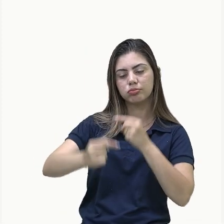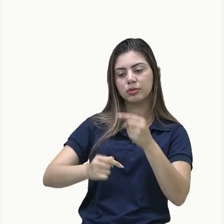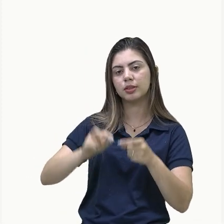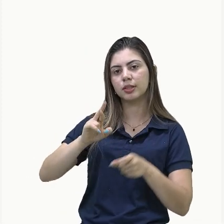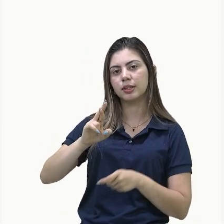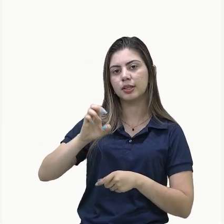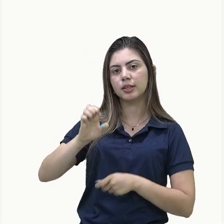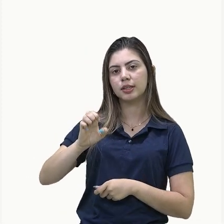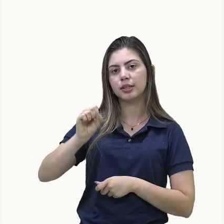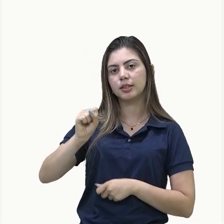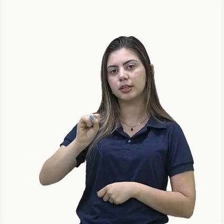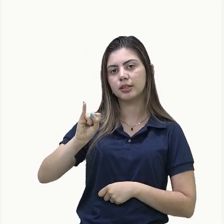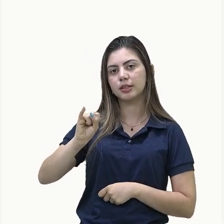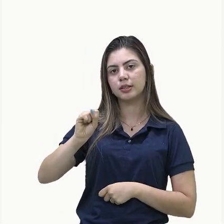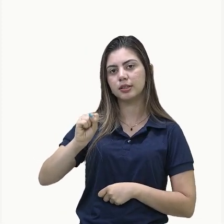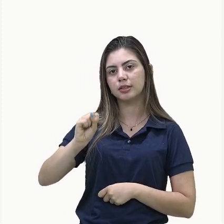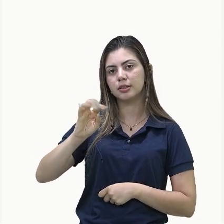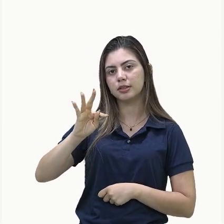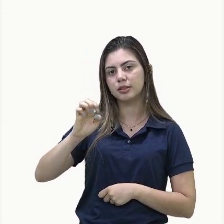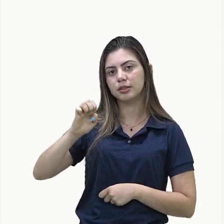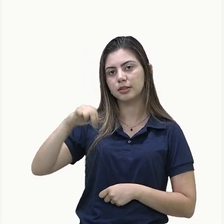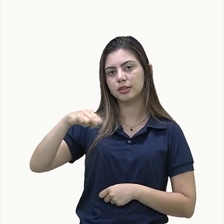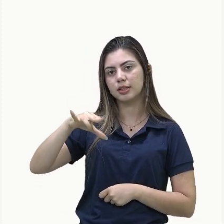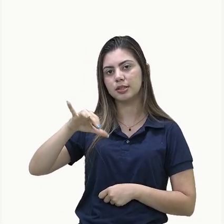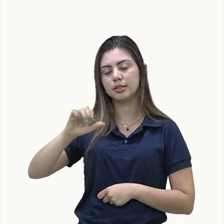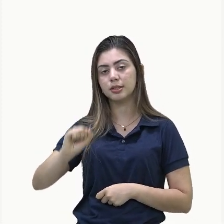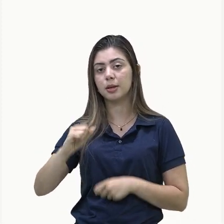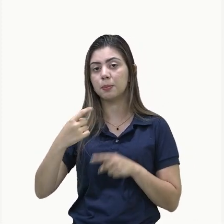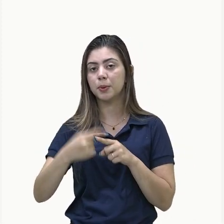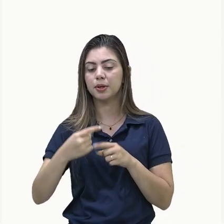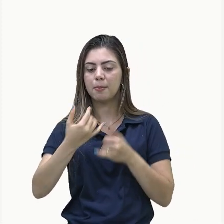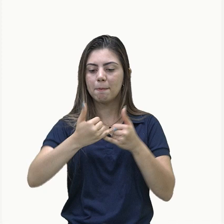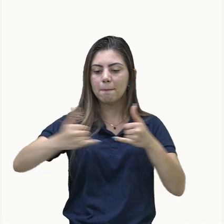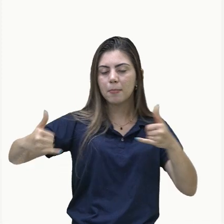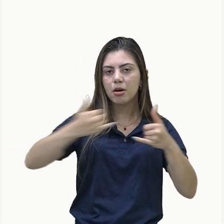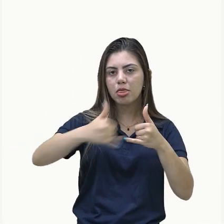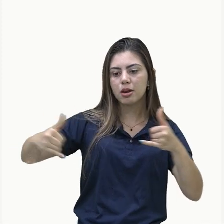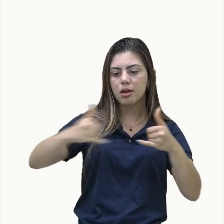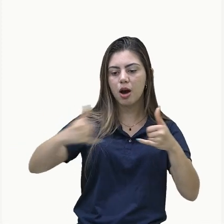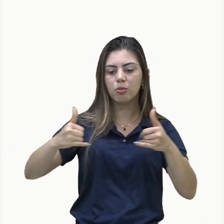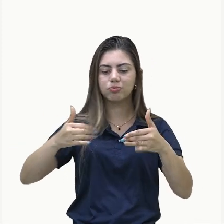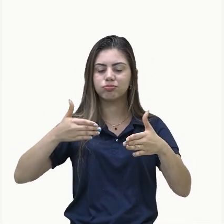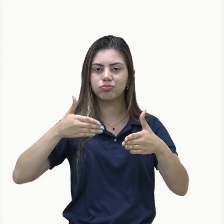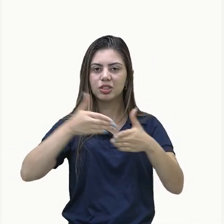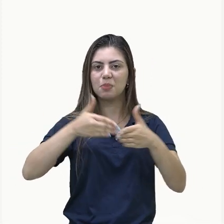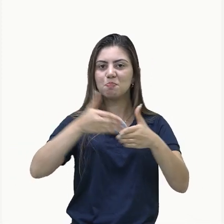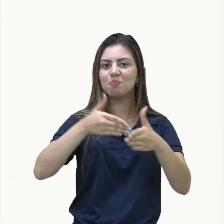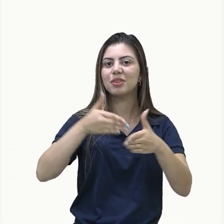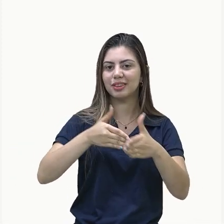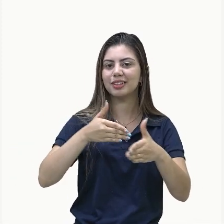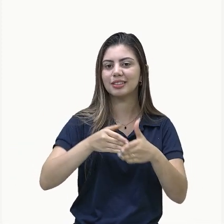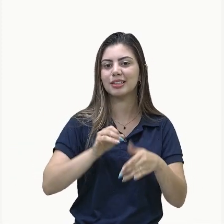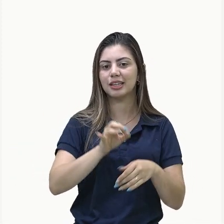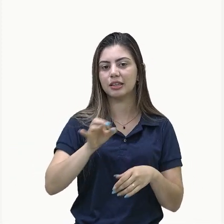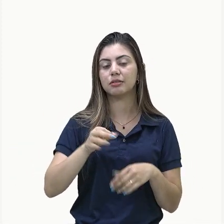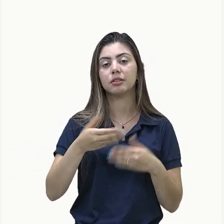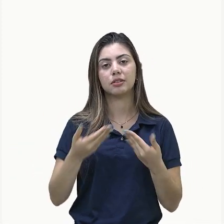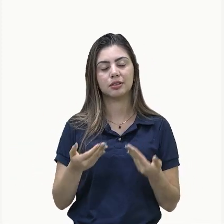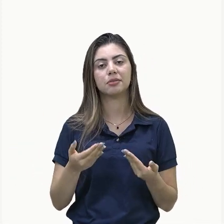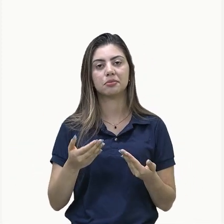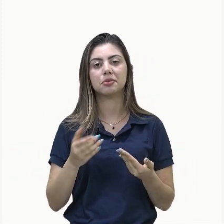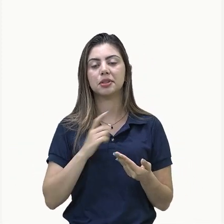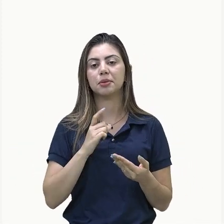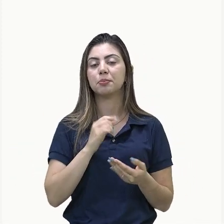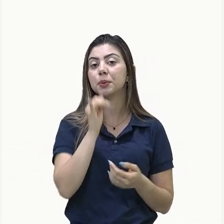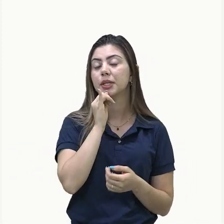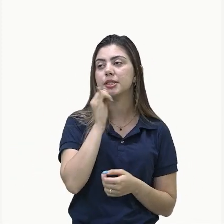da corrente, e a gente tem muitos dispositivos elétricos baseados nesse conceito de resistência. Os